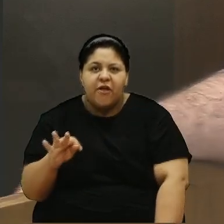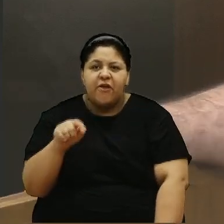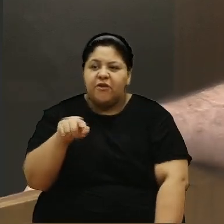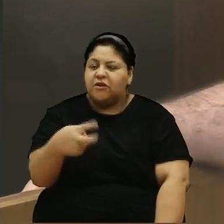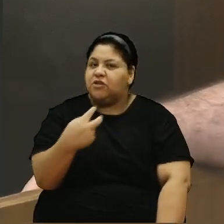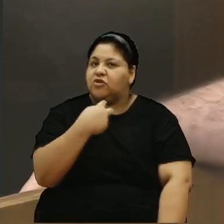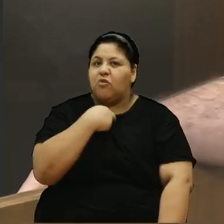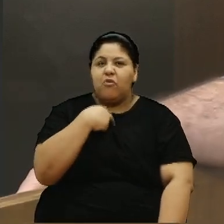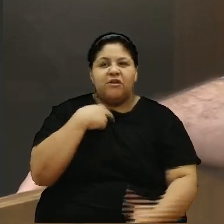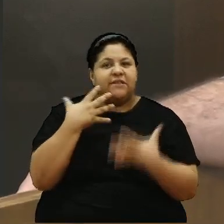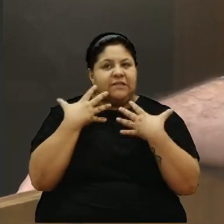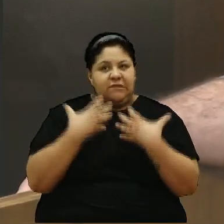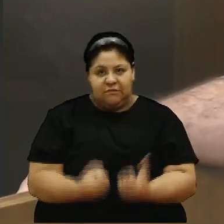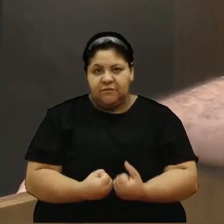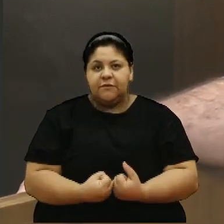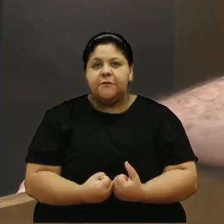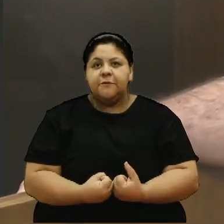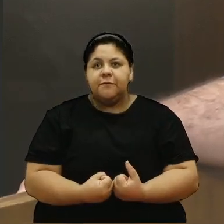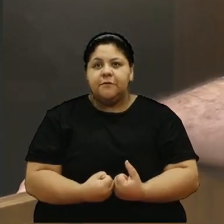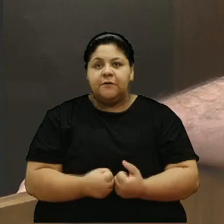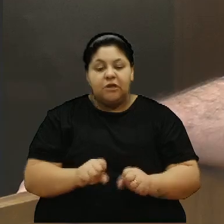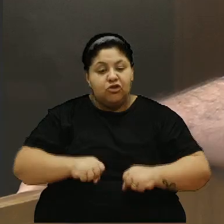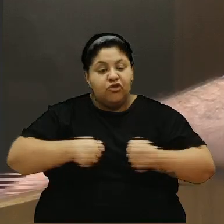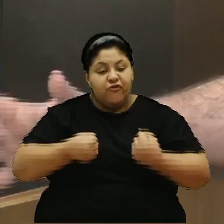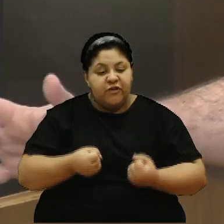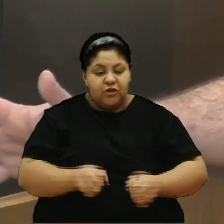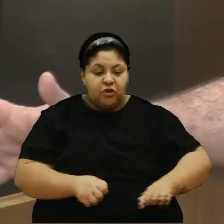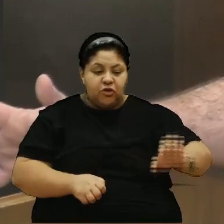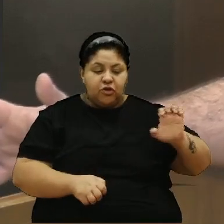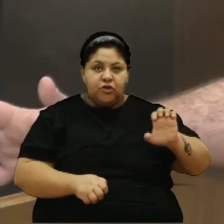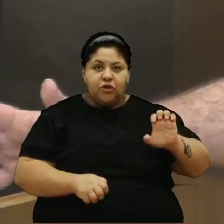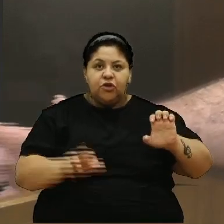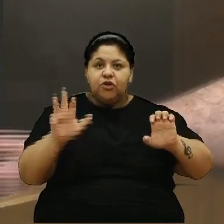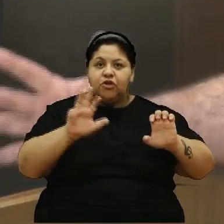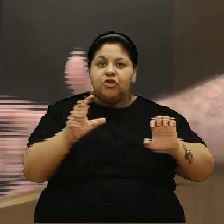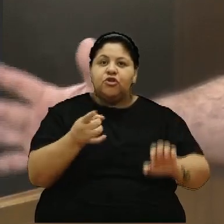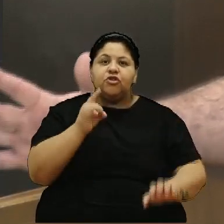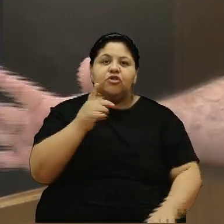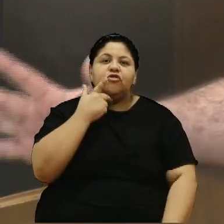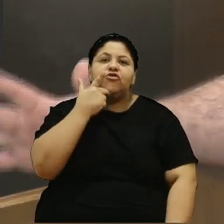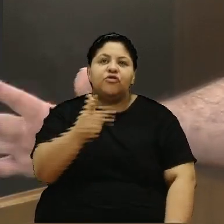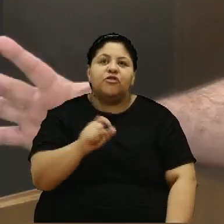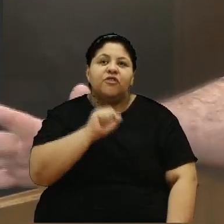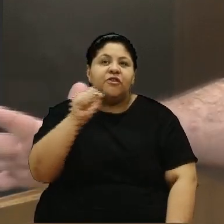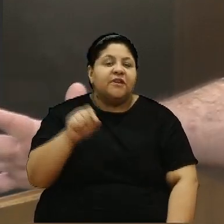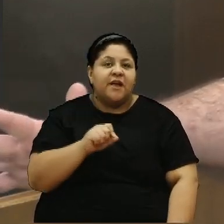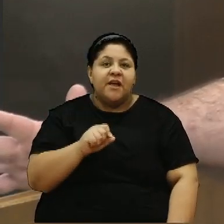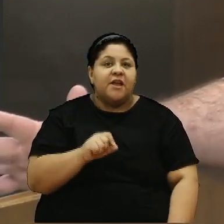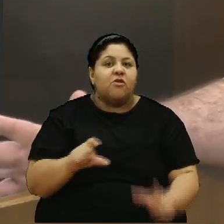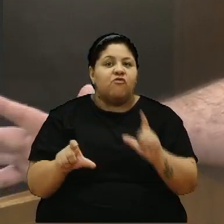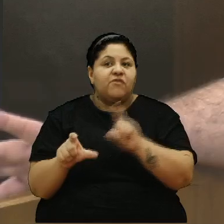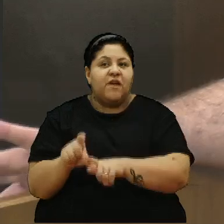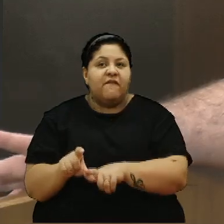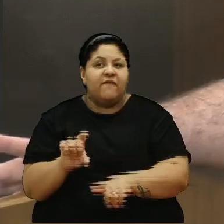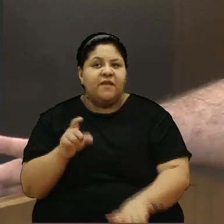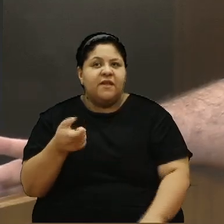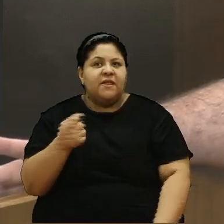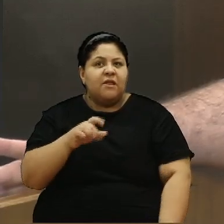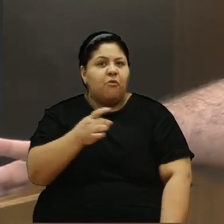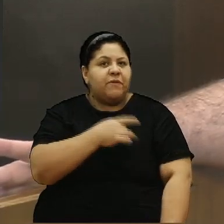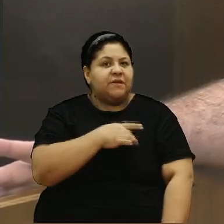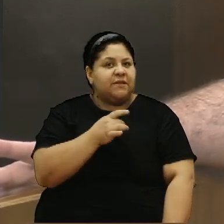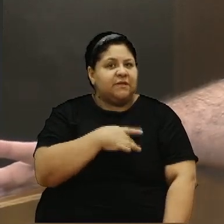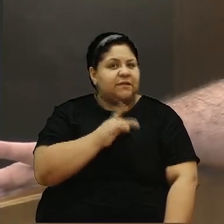ser tolerado. E aos defensores da esquerda e do Lula, só digo uma coisa. Quem não deve, não teme.